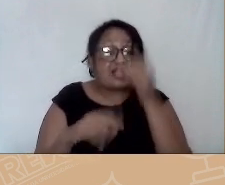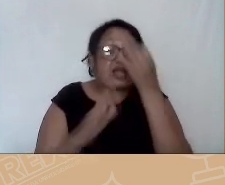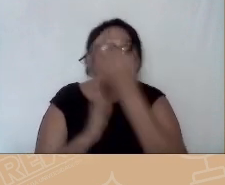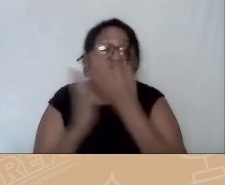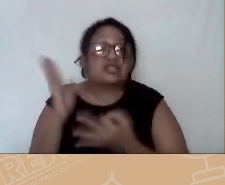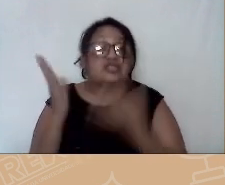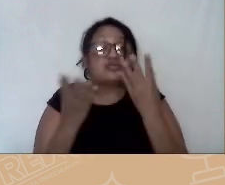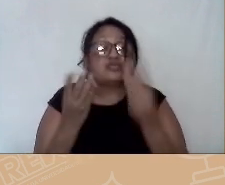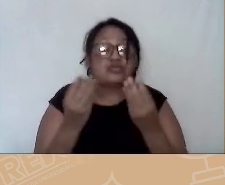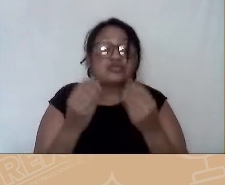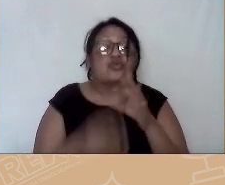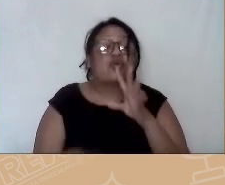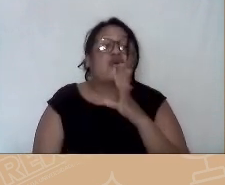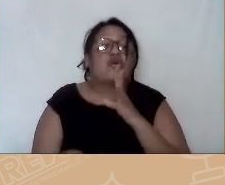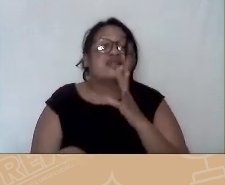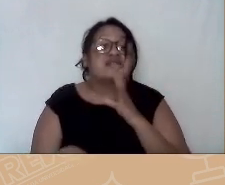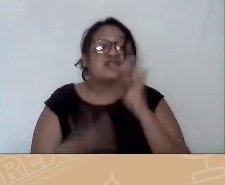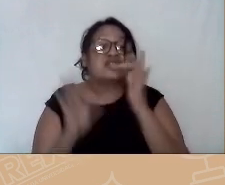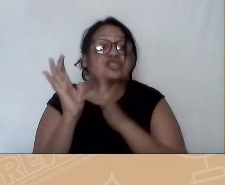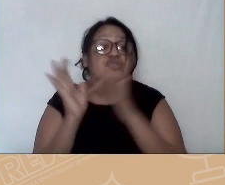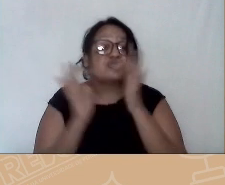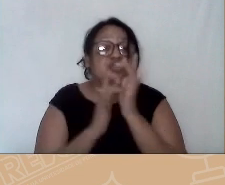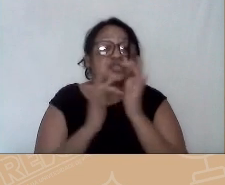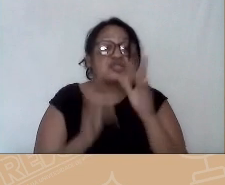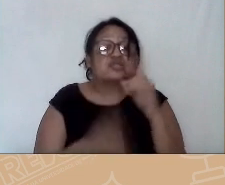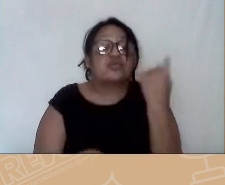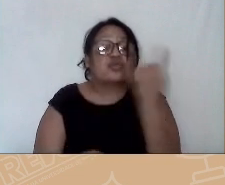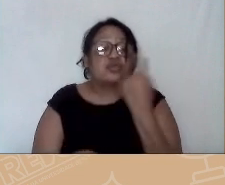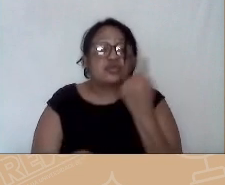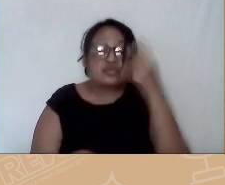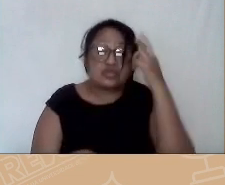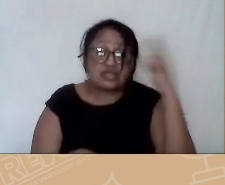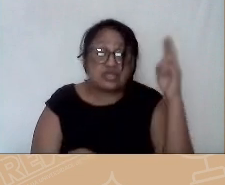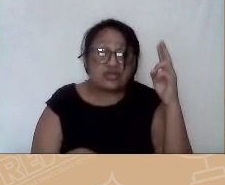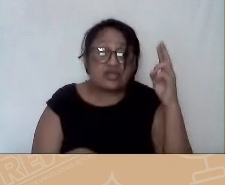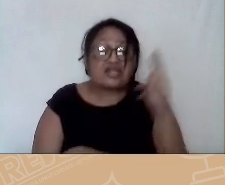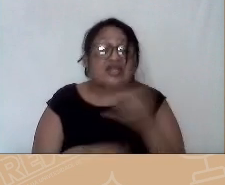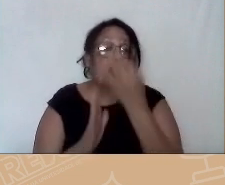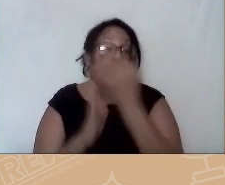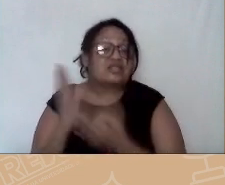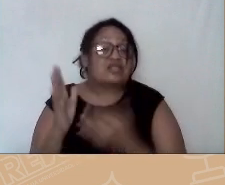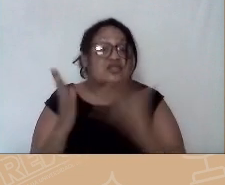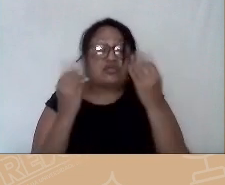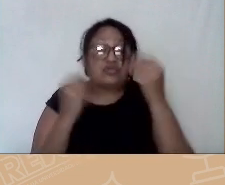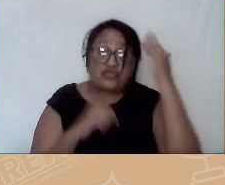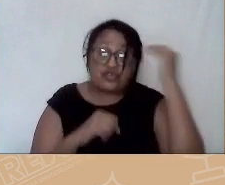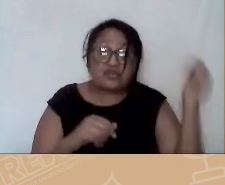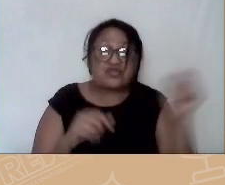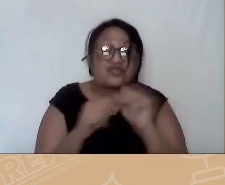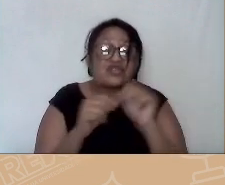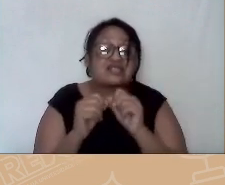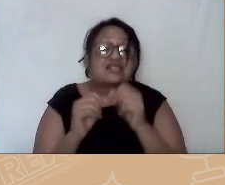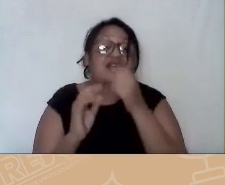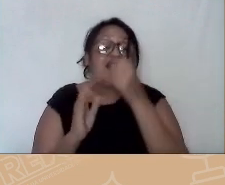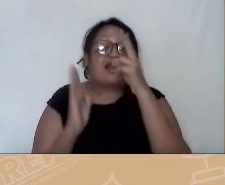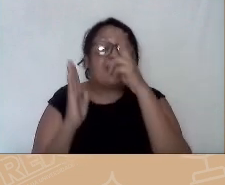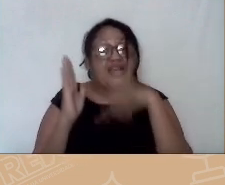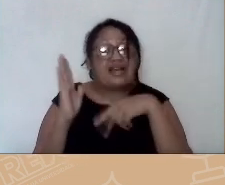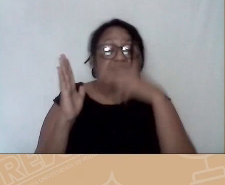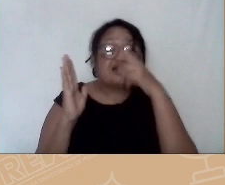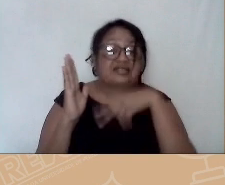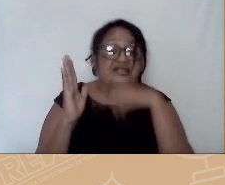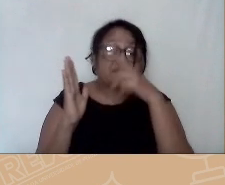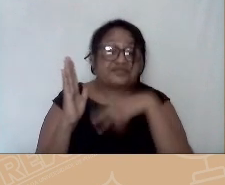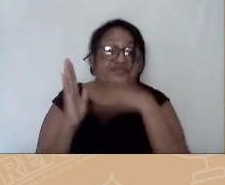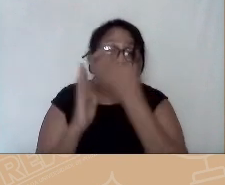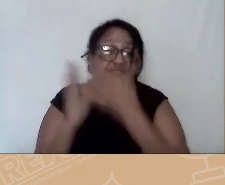é Jesus Cristo nosso Senhor que é um dos textos mais famosos dele vamos fazer a leitura desse texto para podermos analisar as